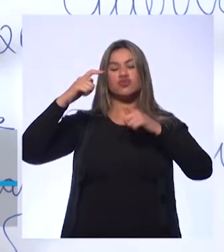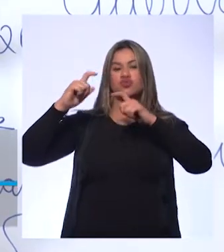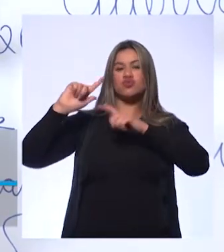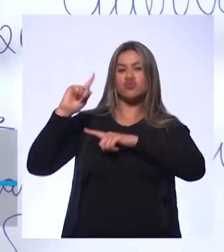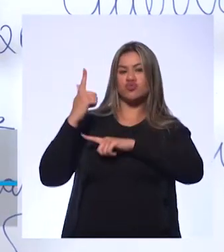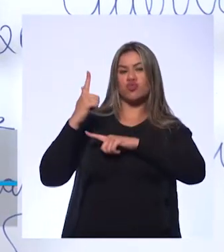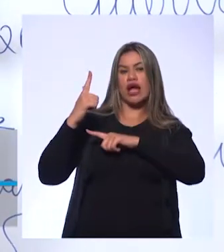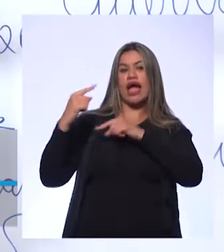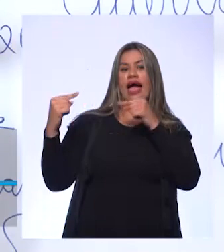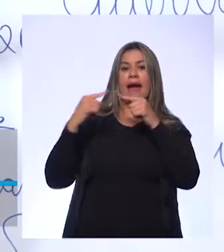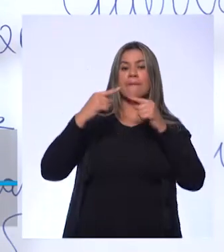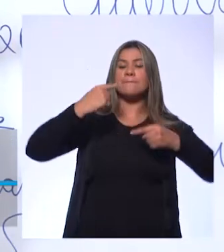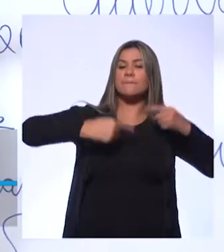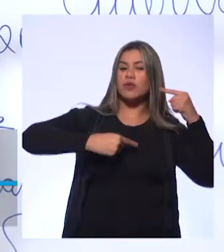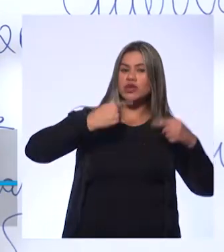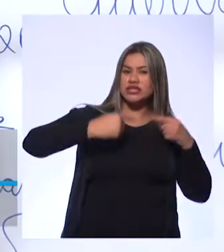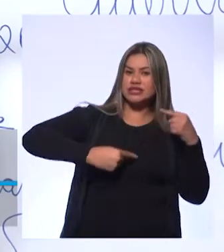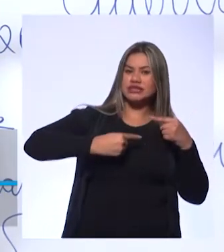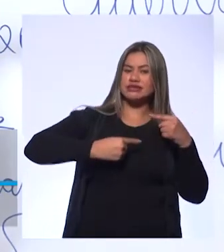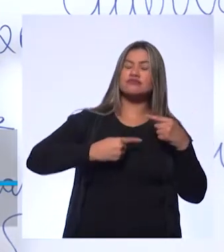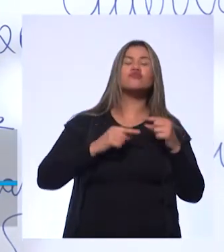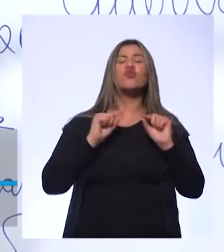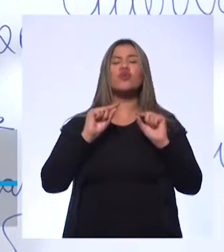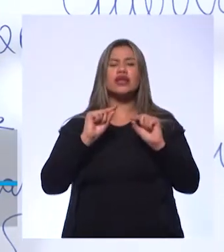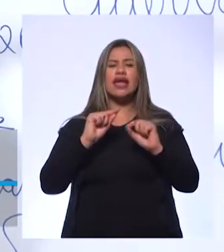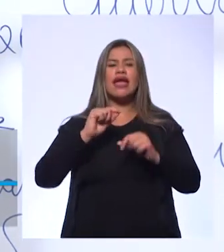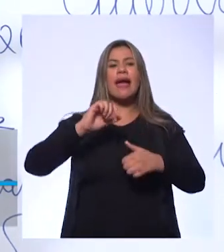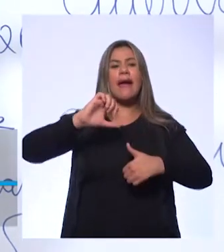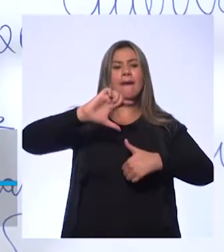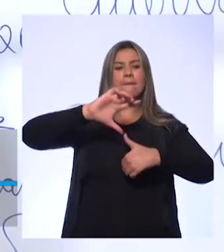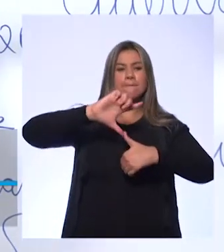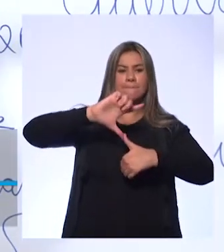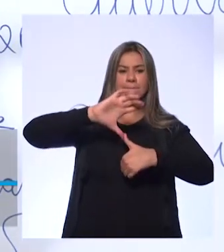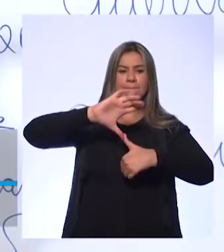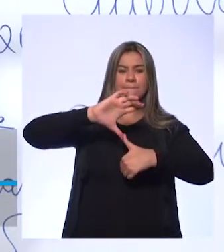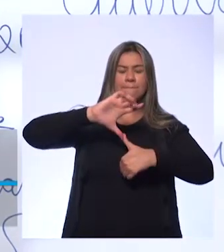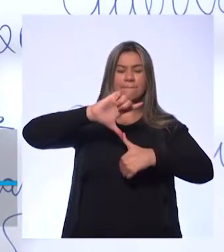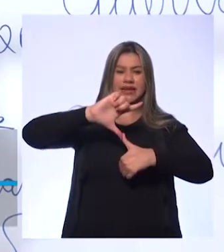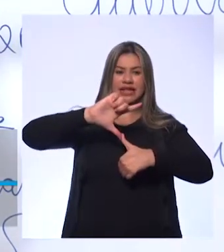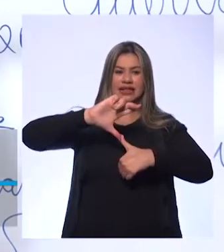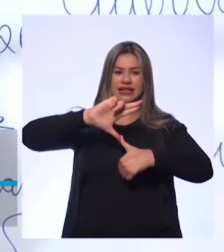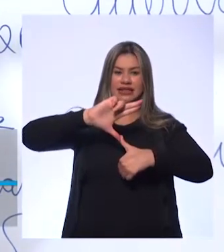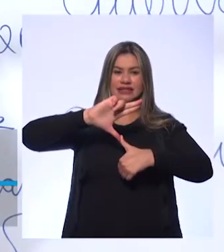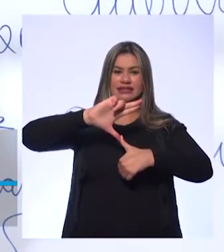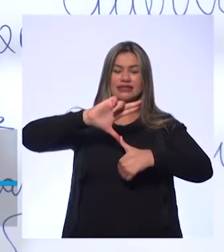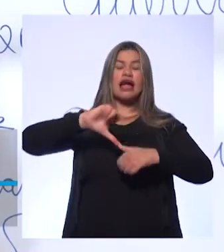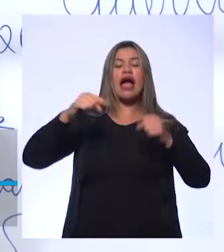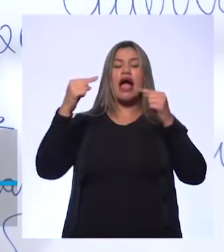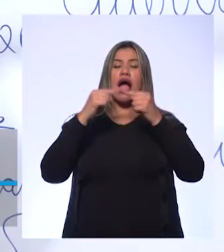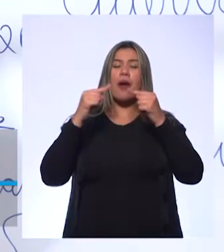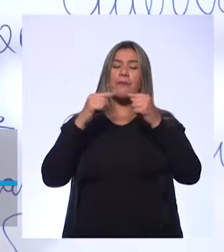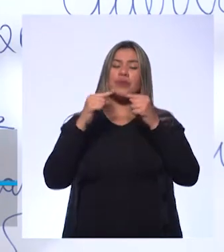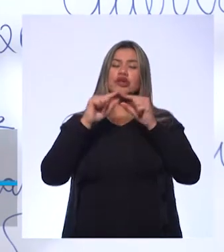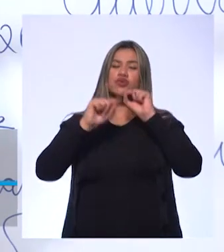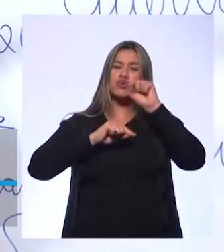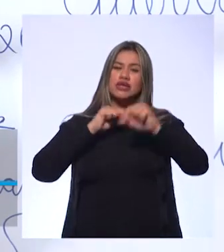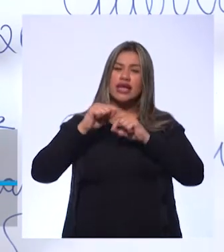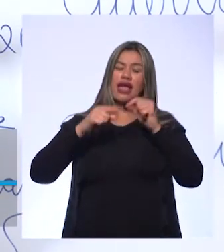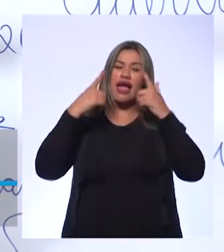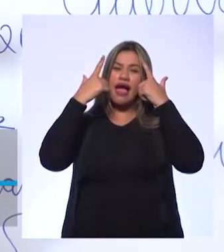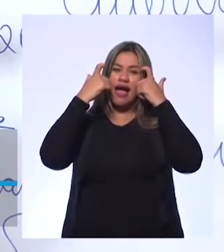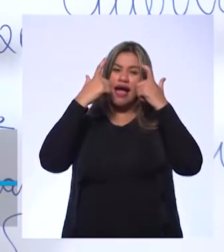para a América Latina que foi a guerra do Paraguai Inclusive a guerra do Paraguai ela vai trazer